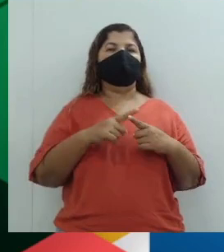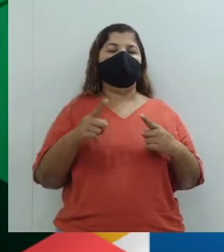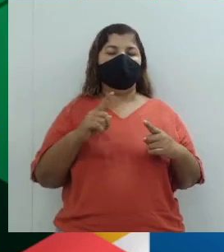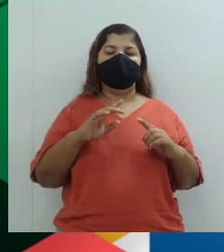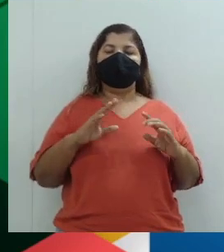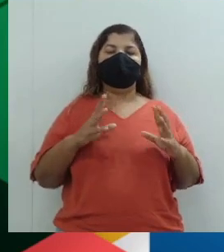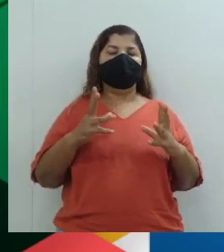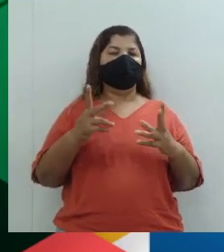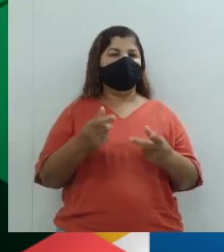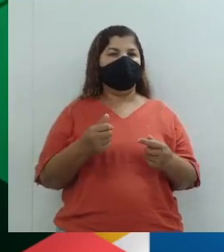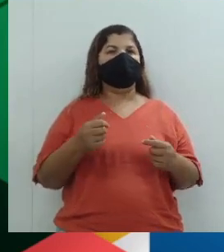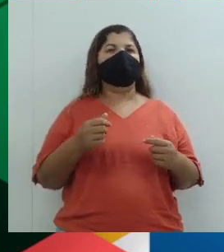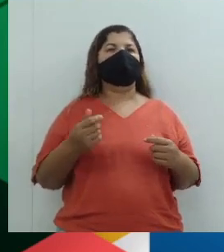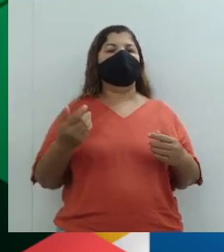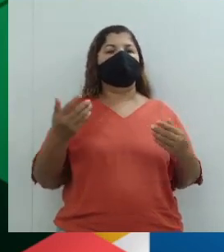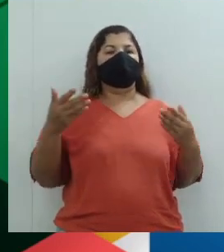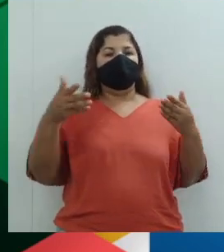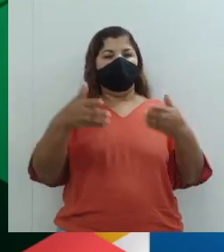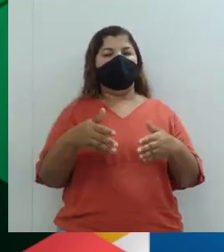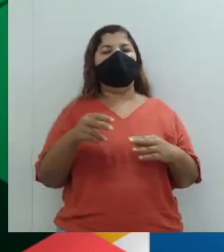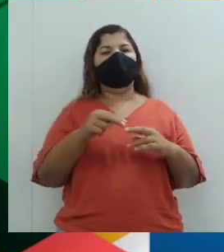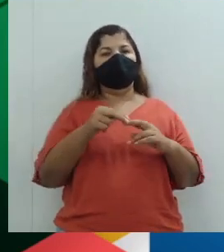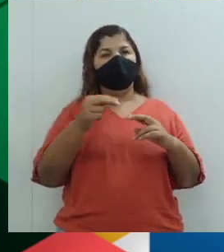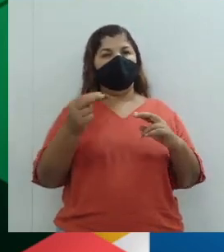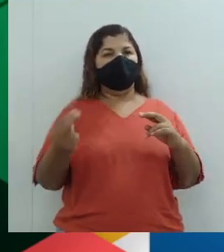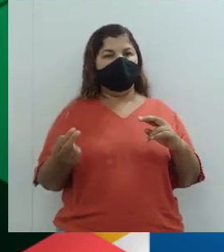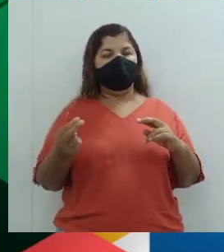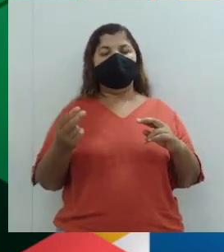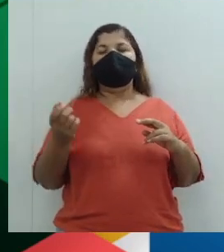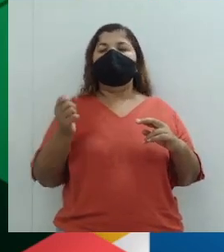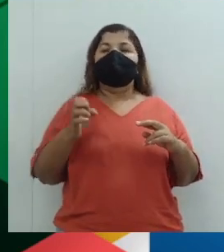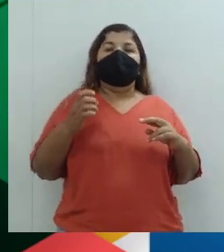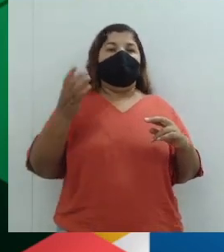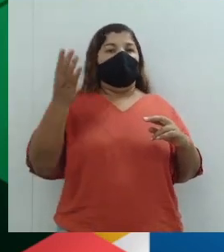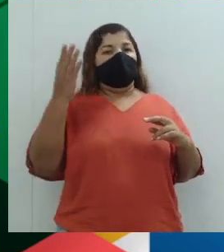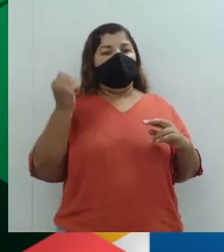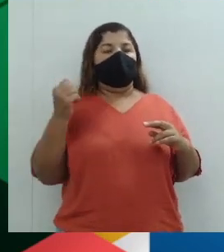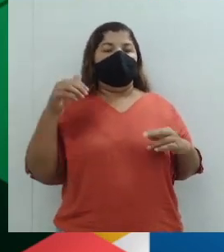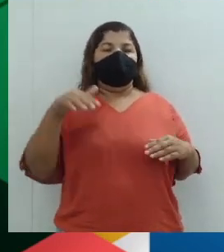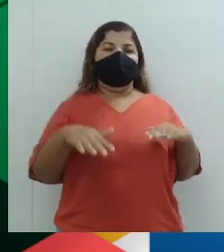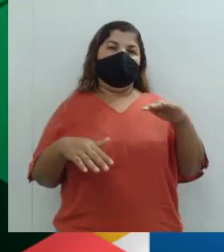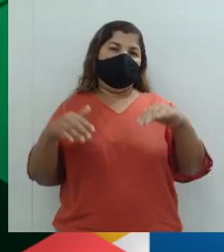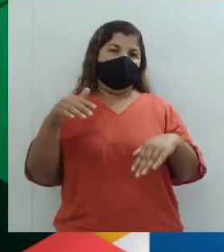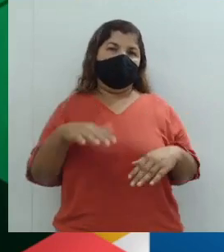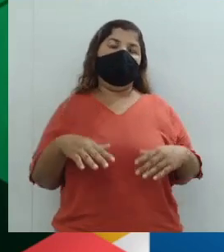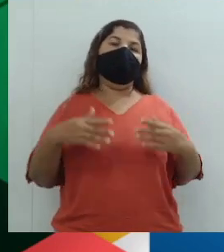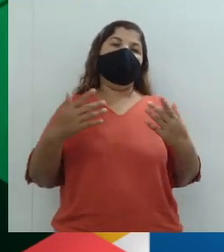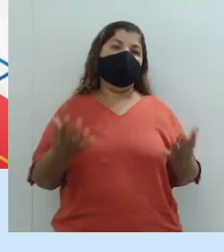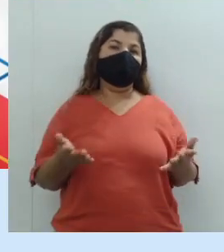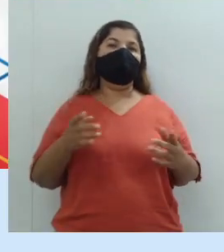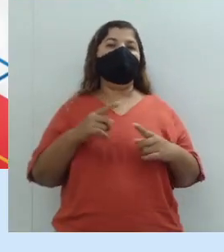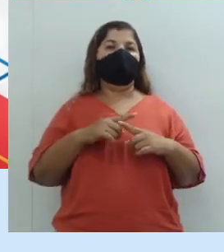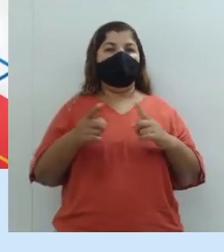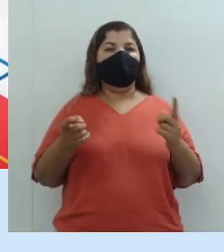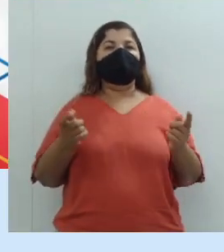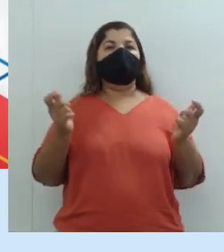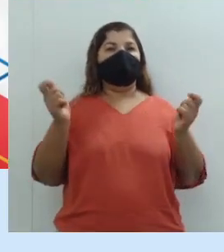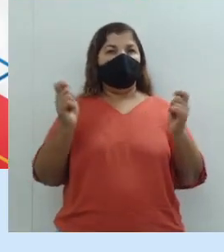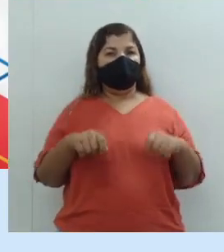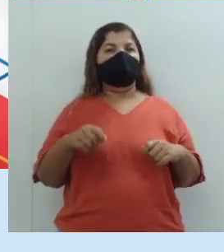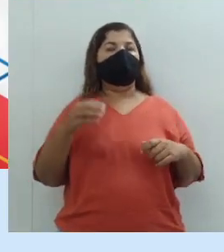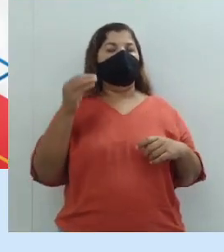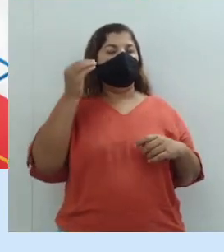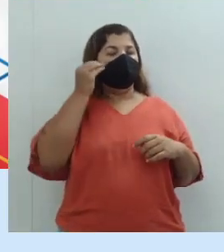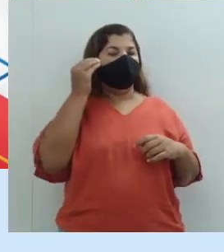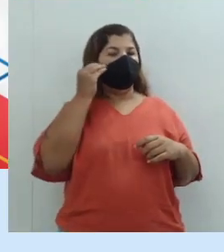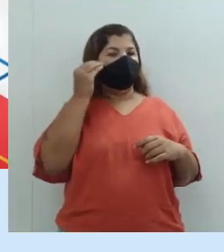lá que entrou na piscina, mesmo que não saiba nadar direito, né? Tem aqueles que só nadam para baixo, mas mesmo que você não nade direito, mas você vai experimentar